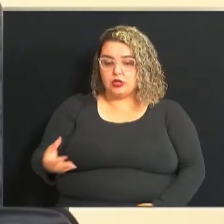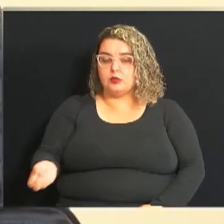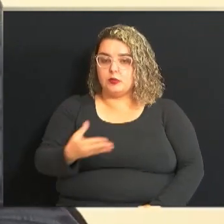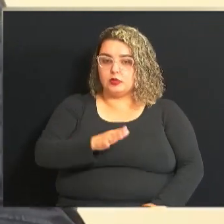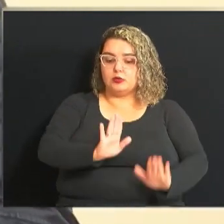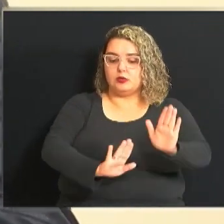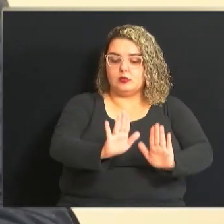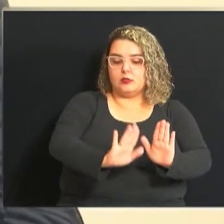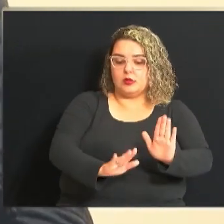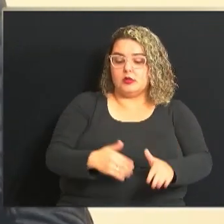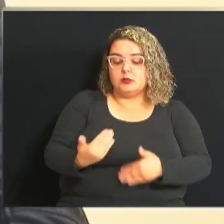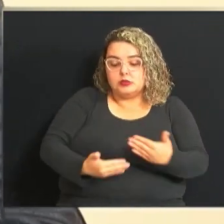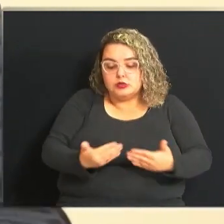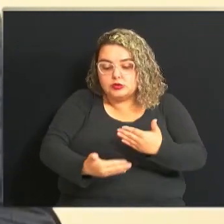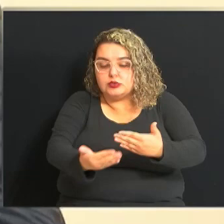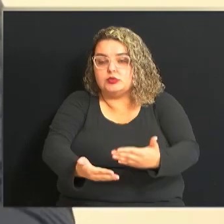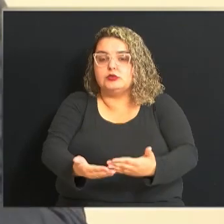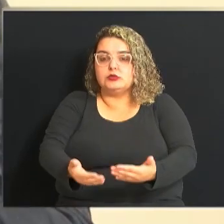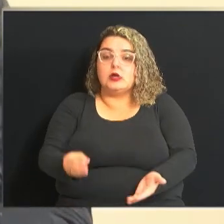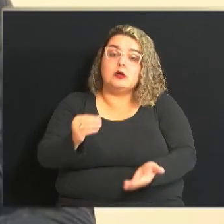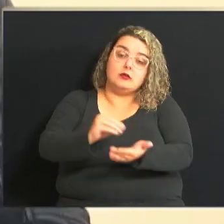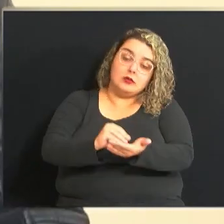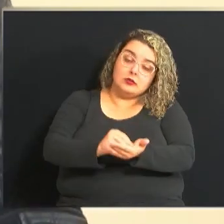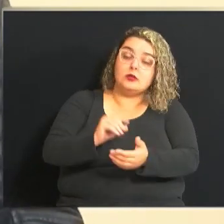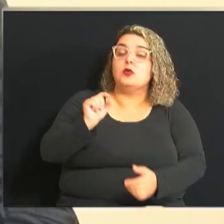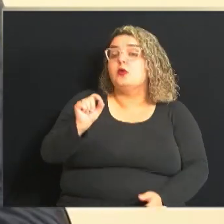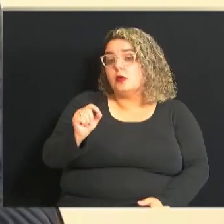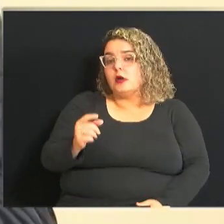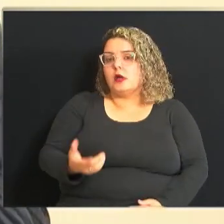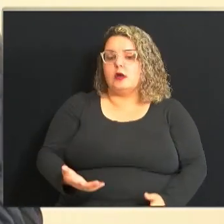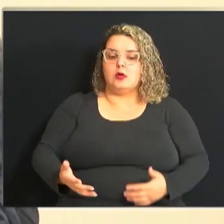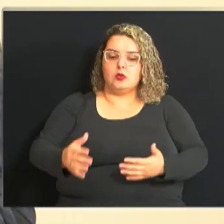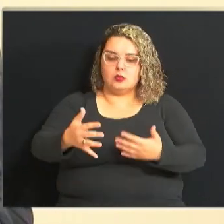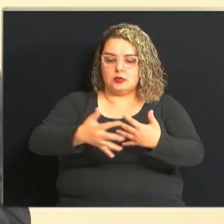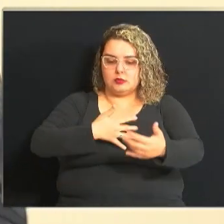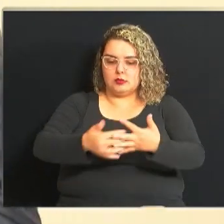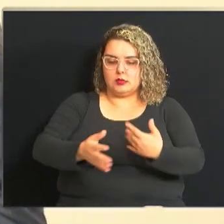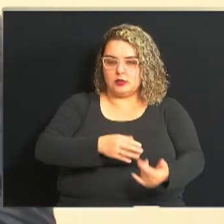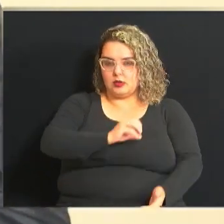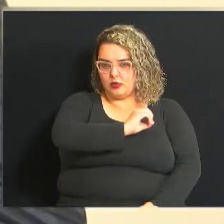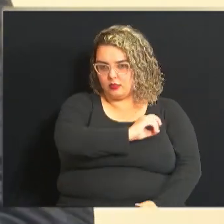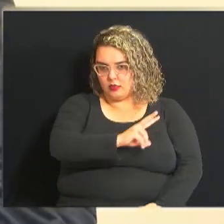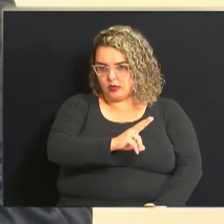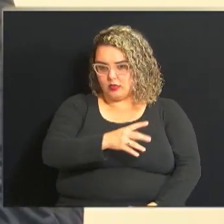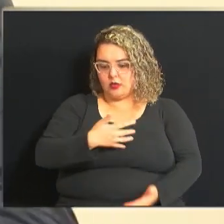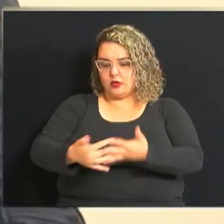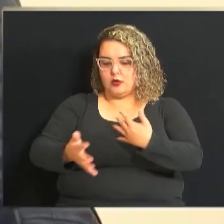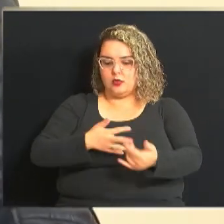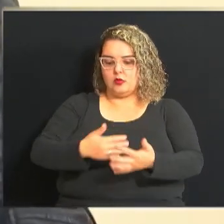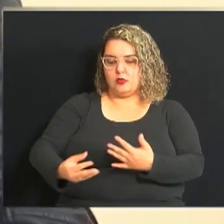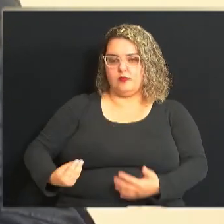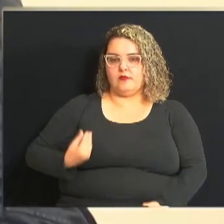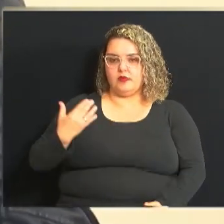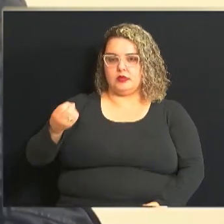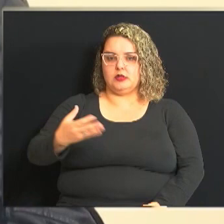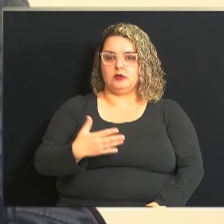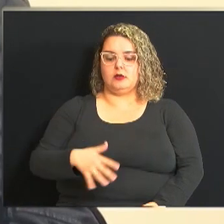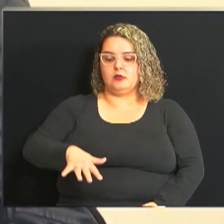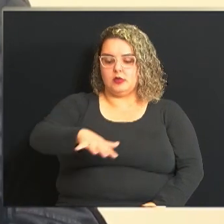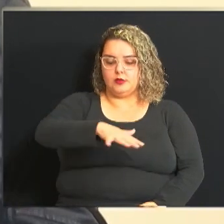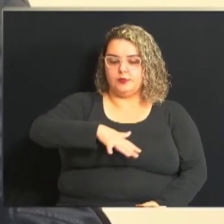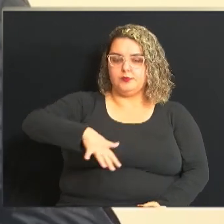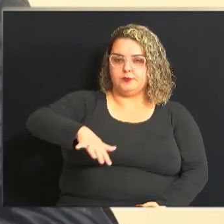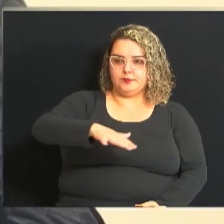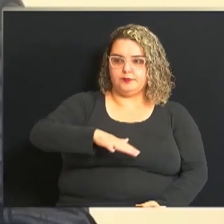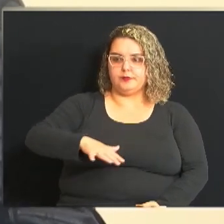licitação em andamento, e aí fica faltando o quê? O terminal Ouro Verde, o terminal Vida Nova e aquela parte ali sobre